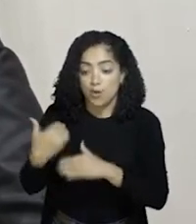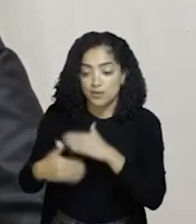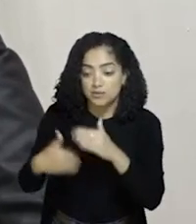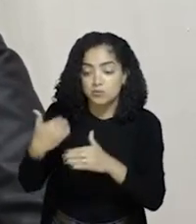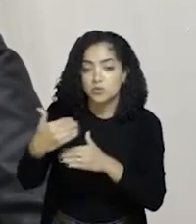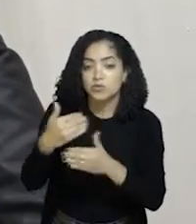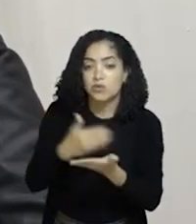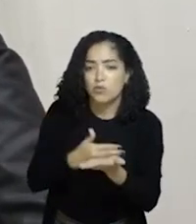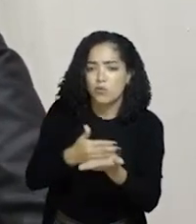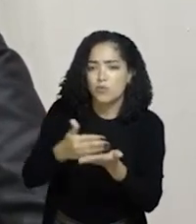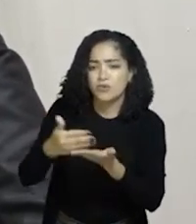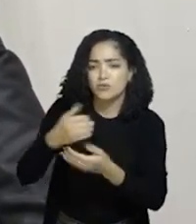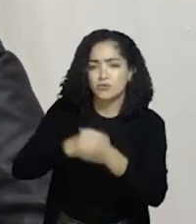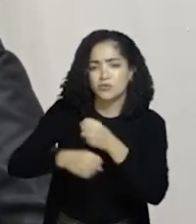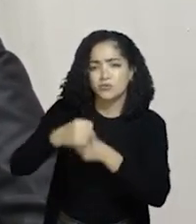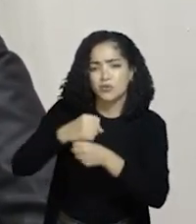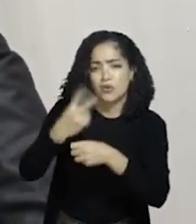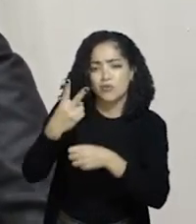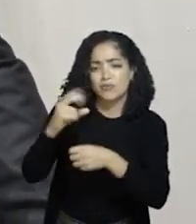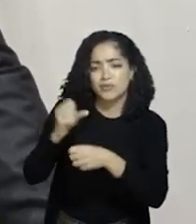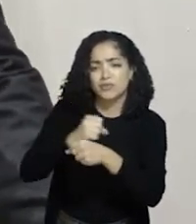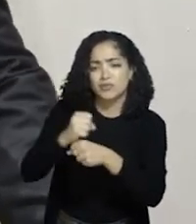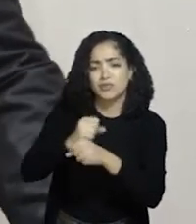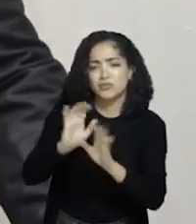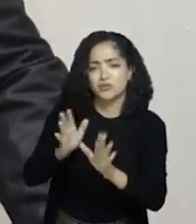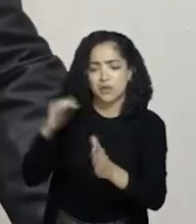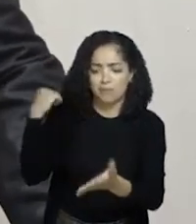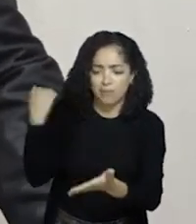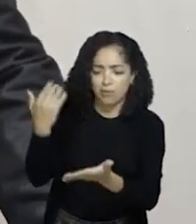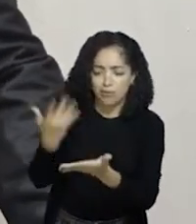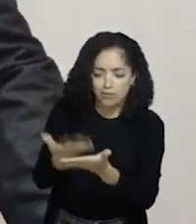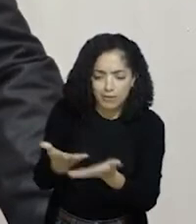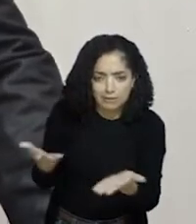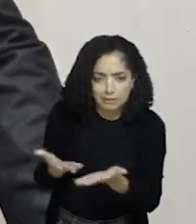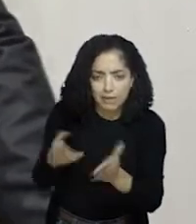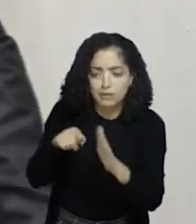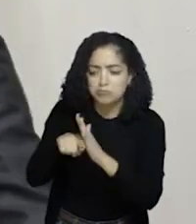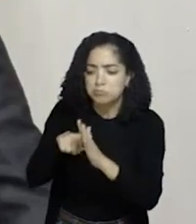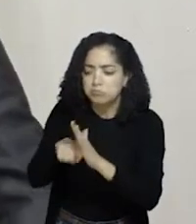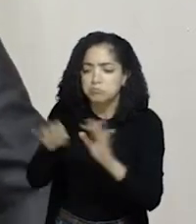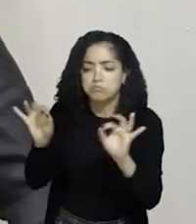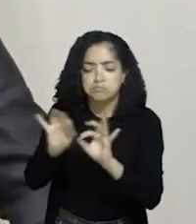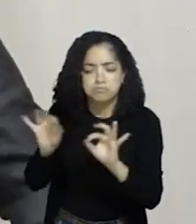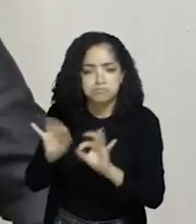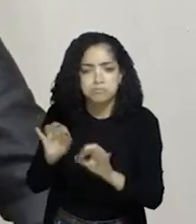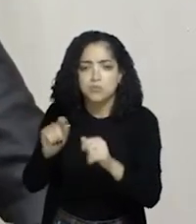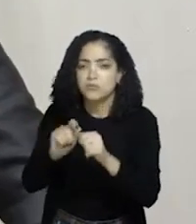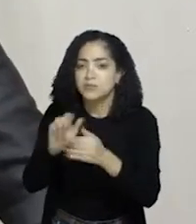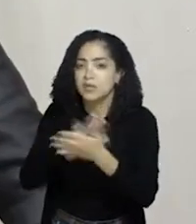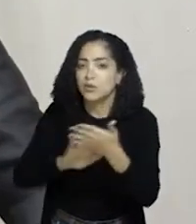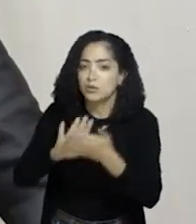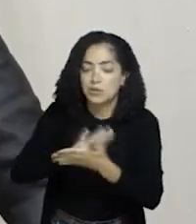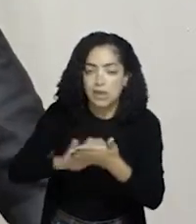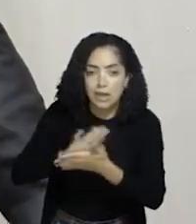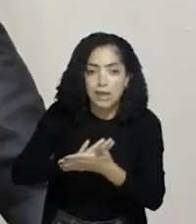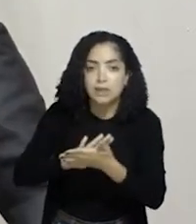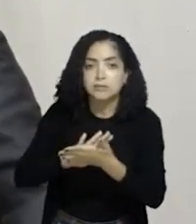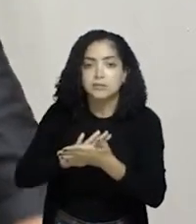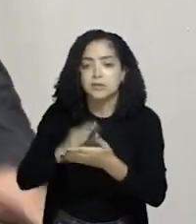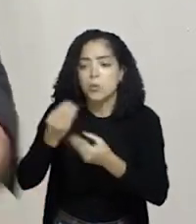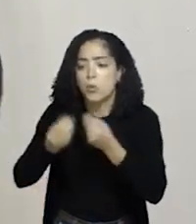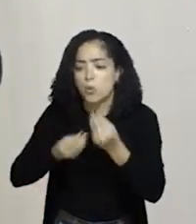iniciou há 20 anos atrás de lá para cá não foi feito nenhum estudo sócio ambiental sócio-econômico